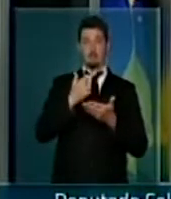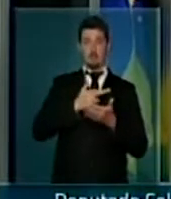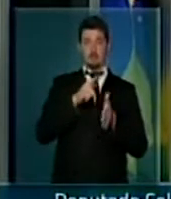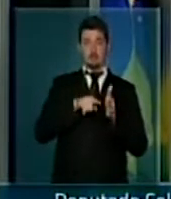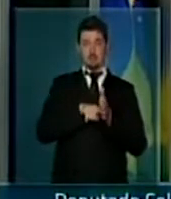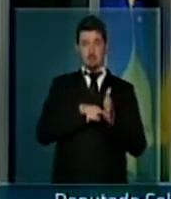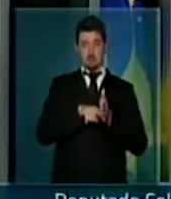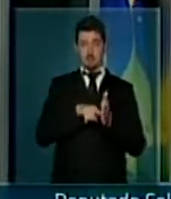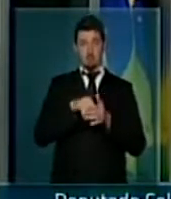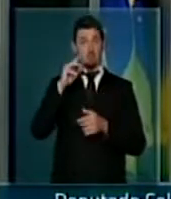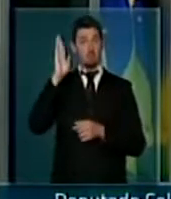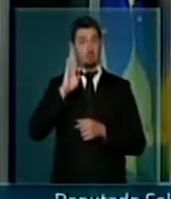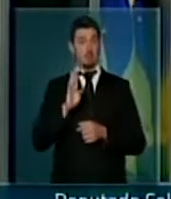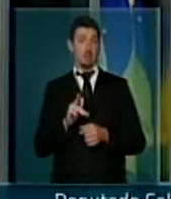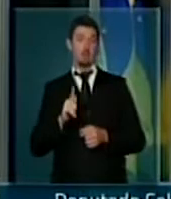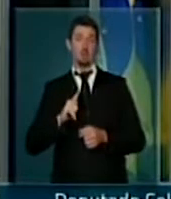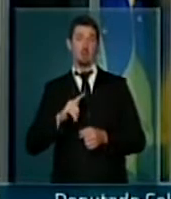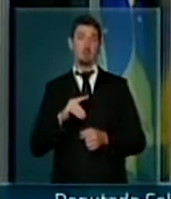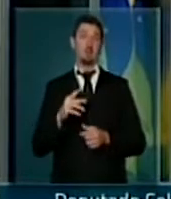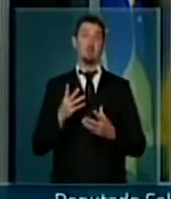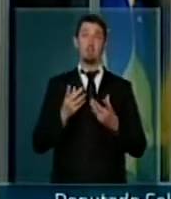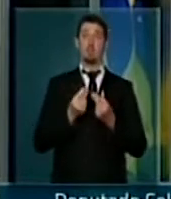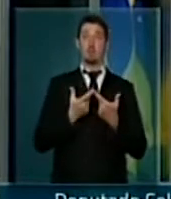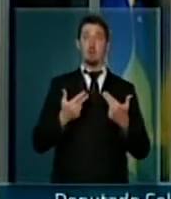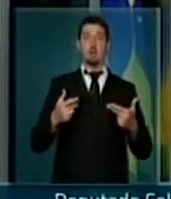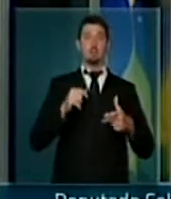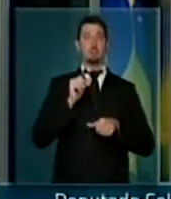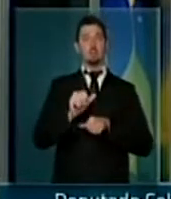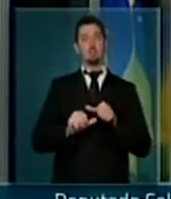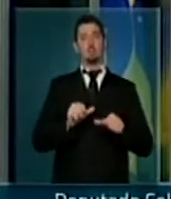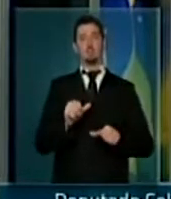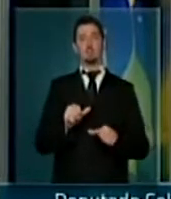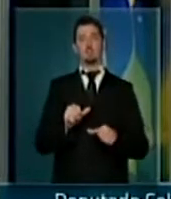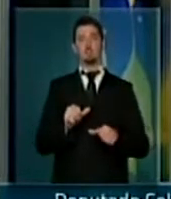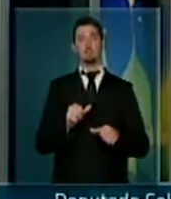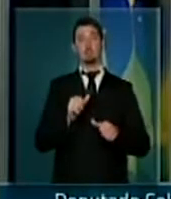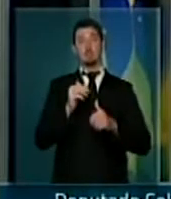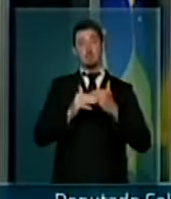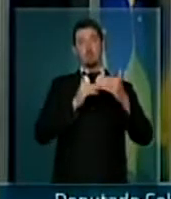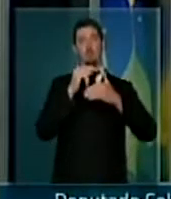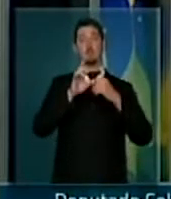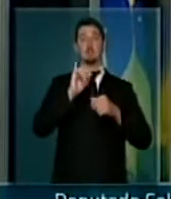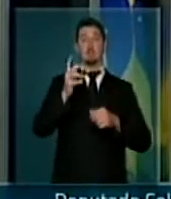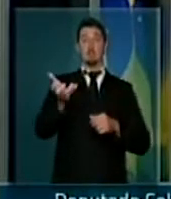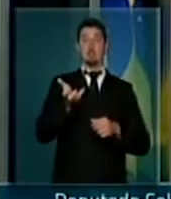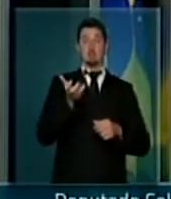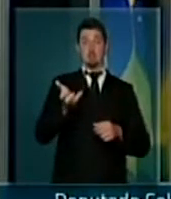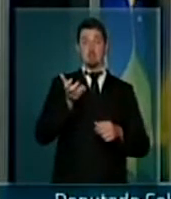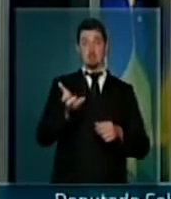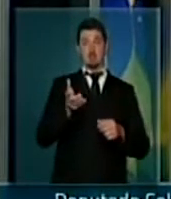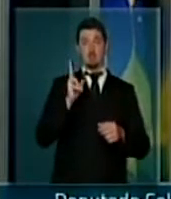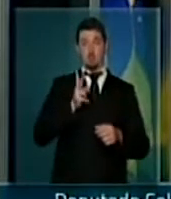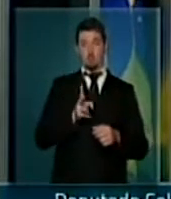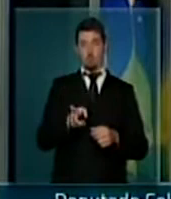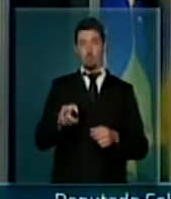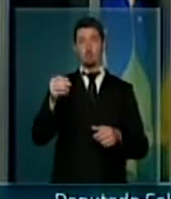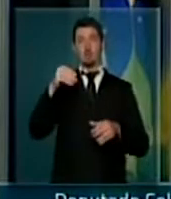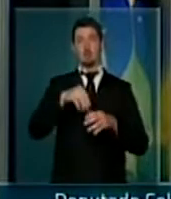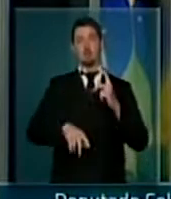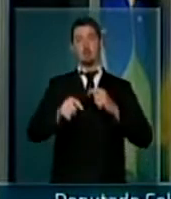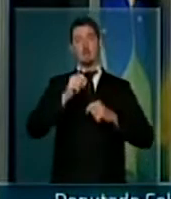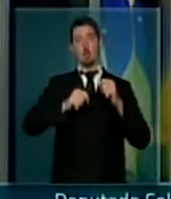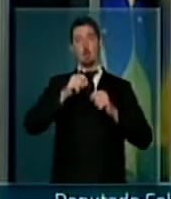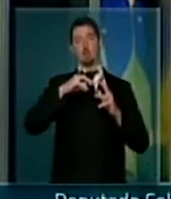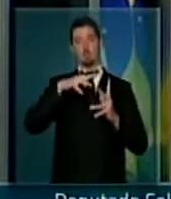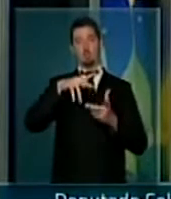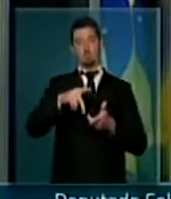Exame, o Brasil tem muito ainda a mudar e evoluir se quiser manter-se na nata da